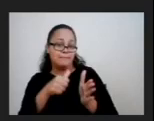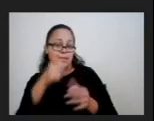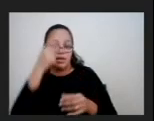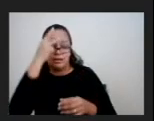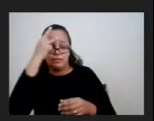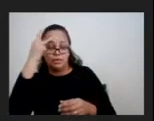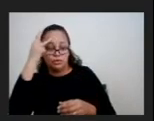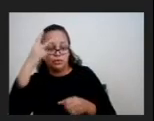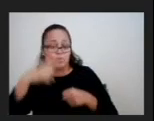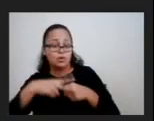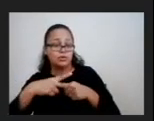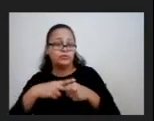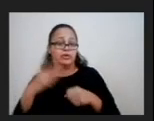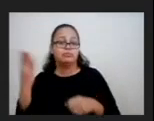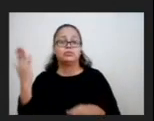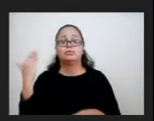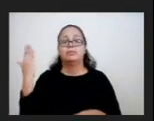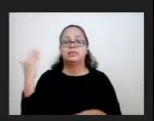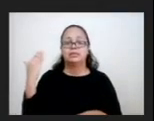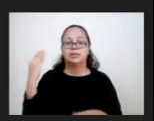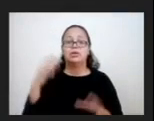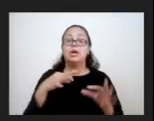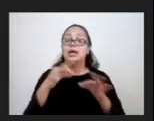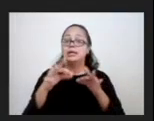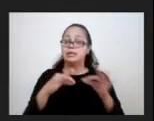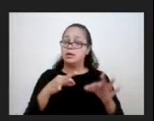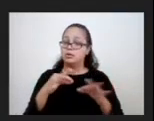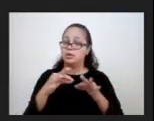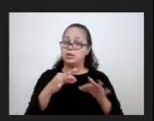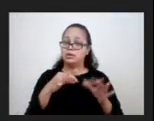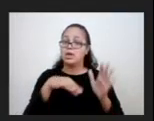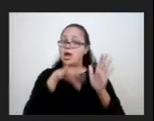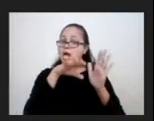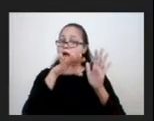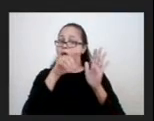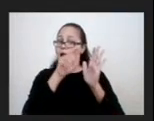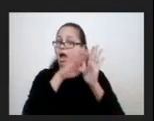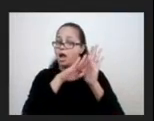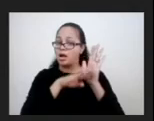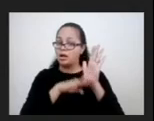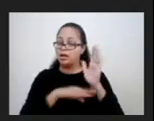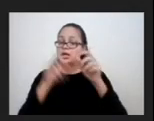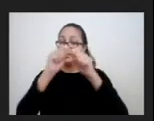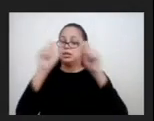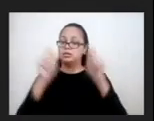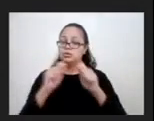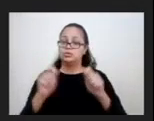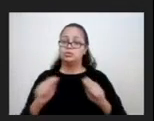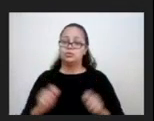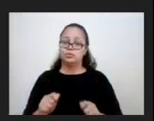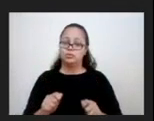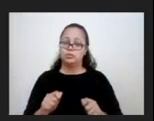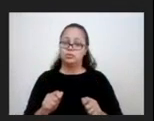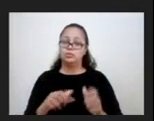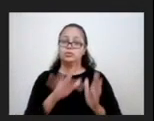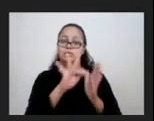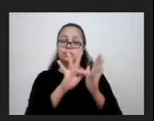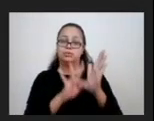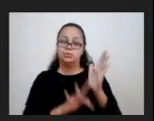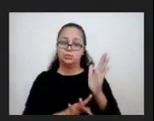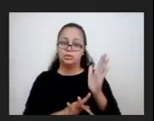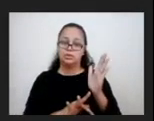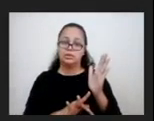passado. E aí, a organização dos fatos, com aquela estrutura. No começo tudo bem, surge um problema, que a gente